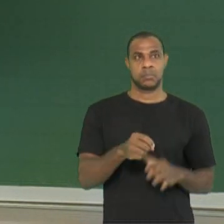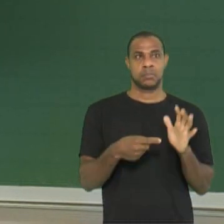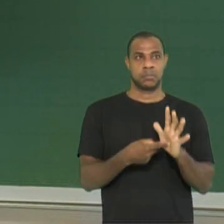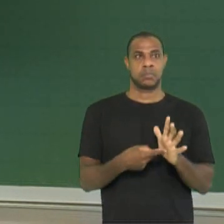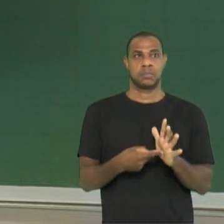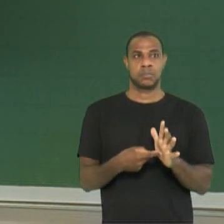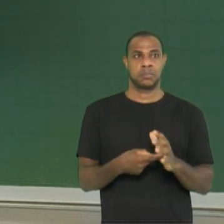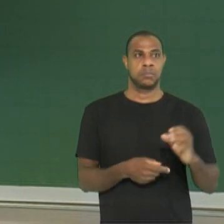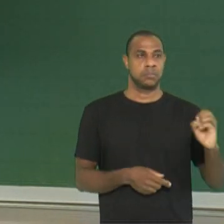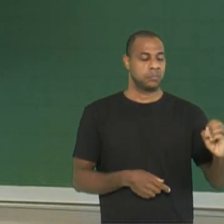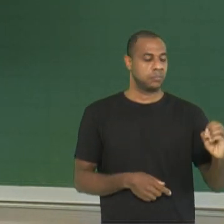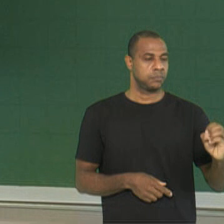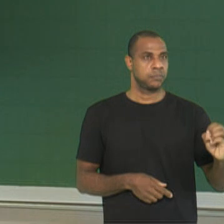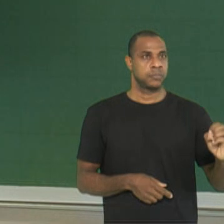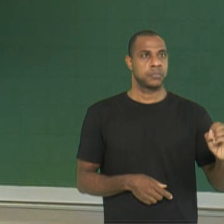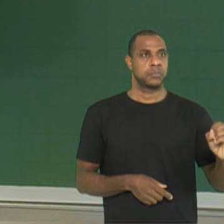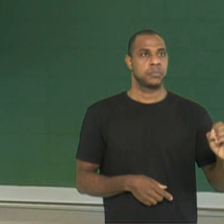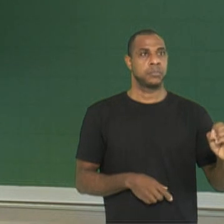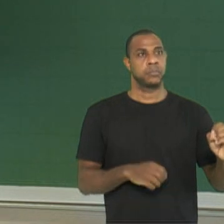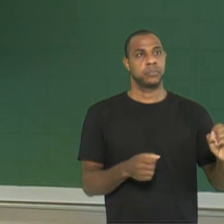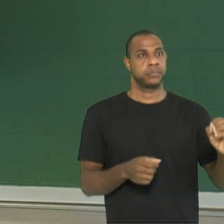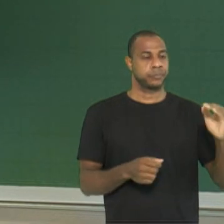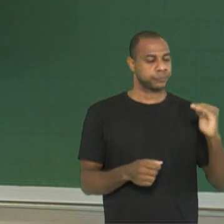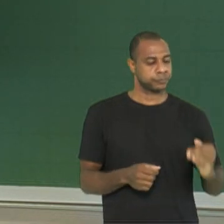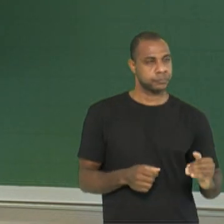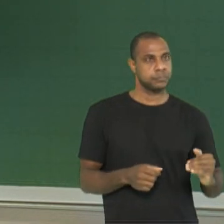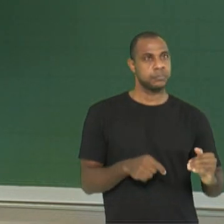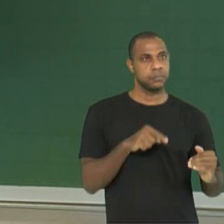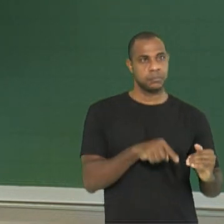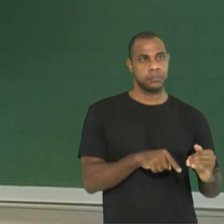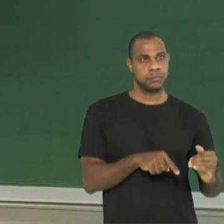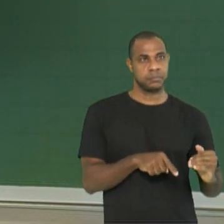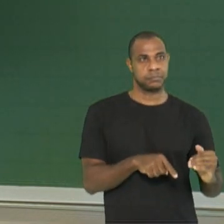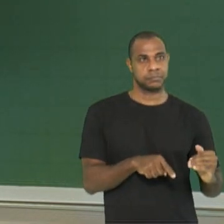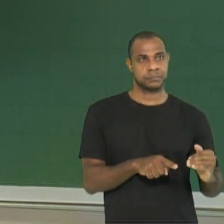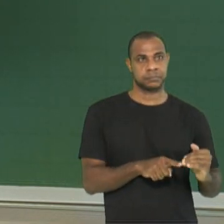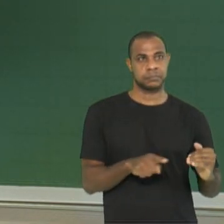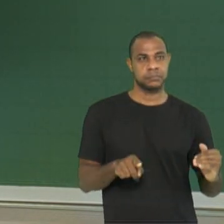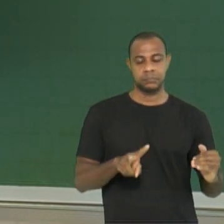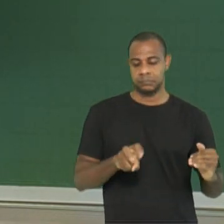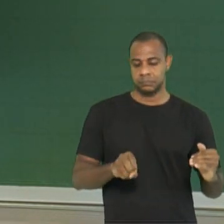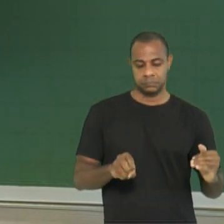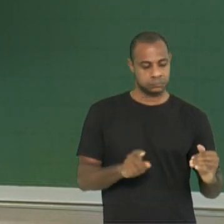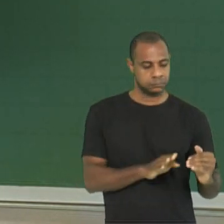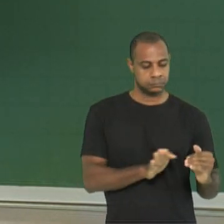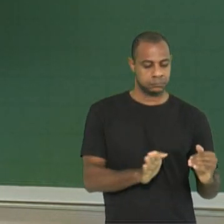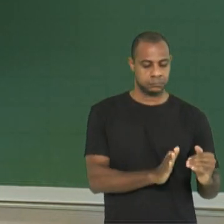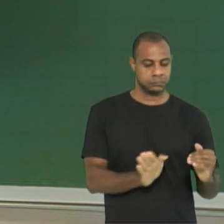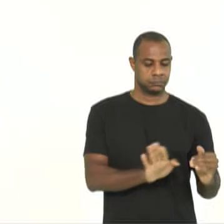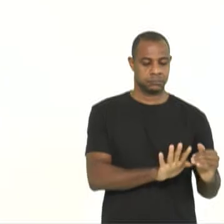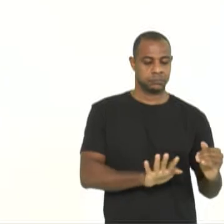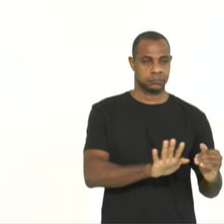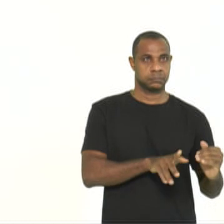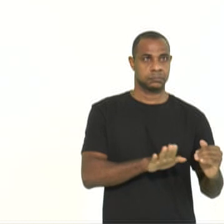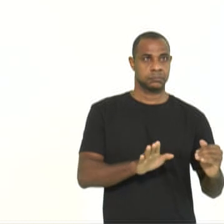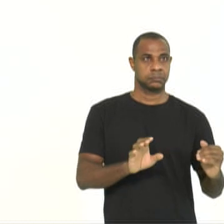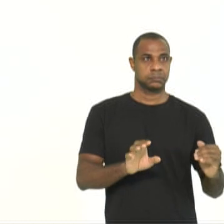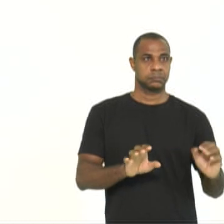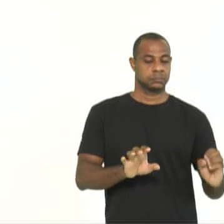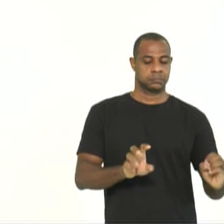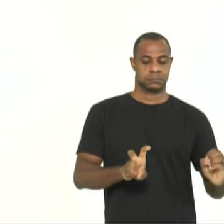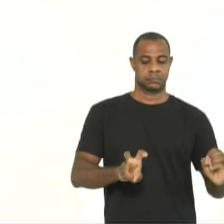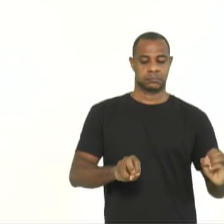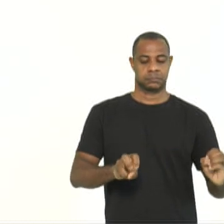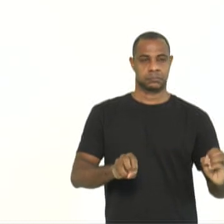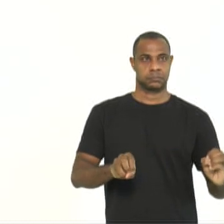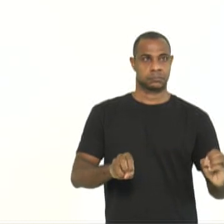da forma que está na parte de cima ou na parte de baixo. Esse intervalo entre 0 e 50